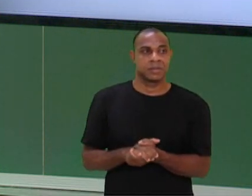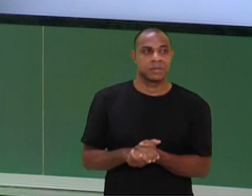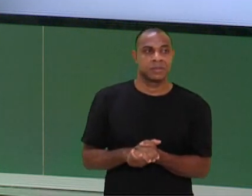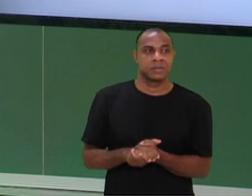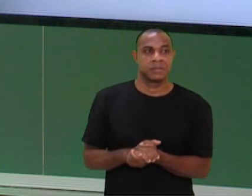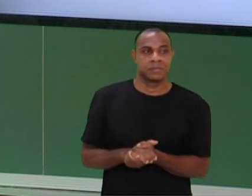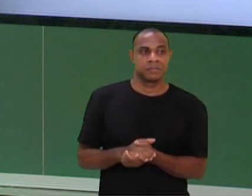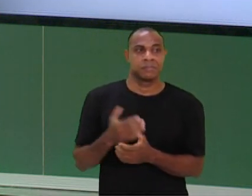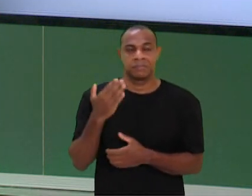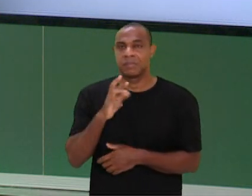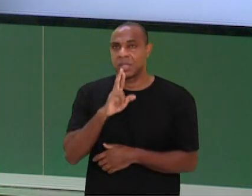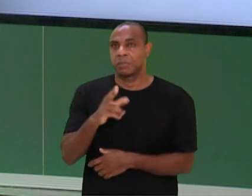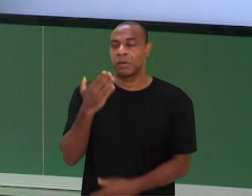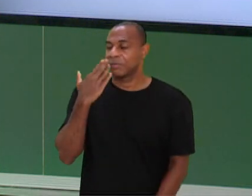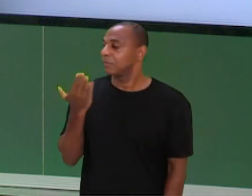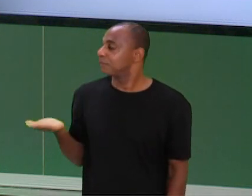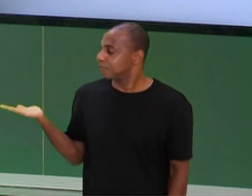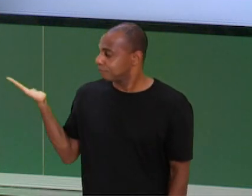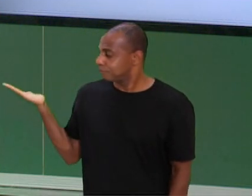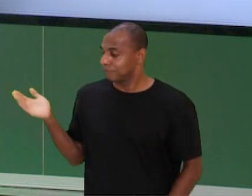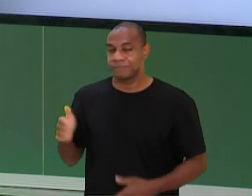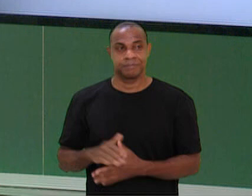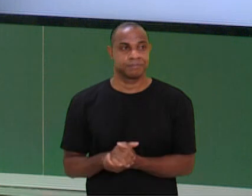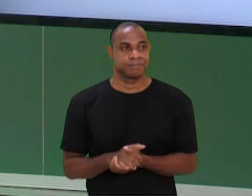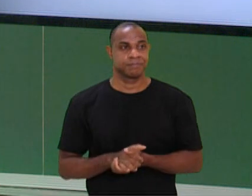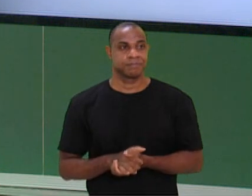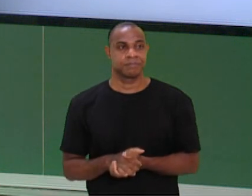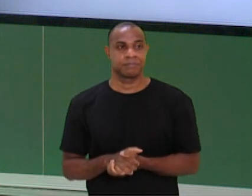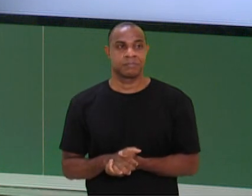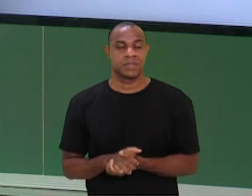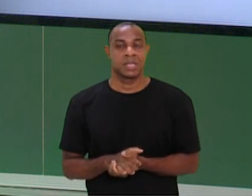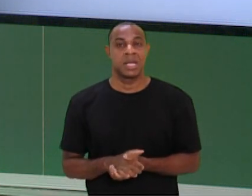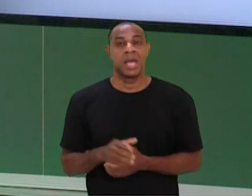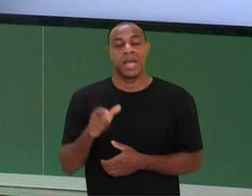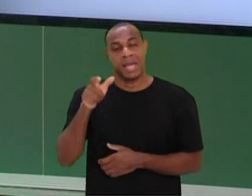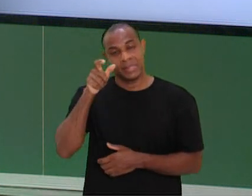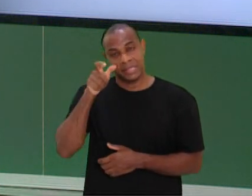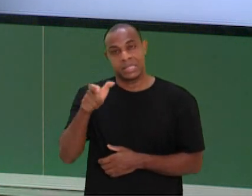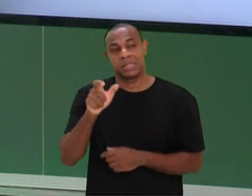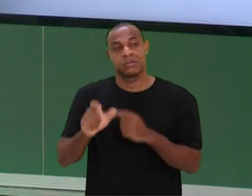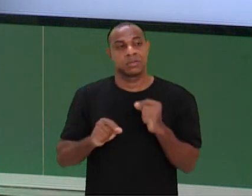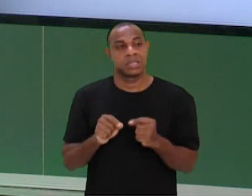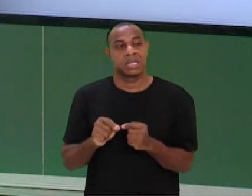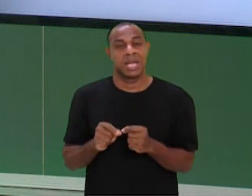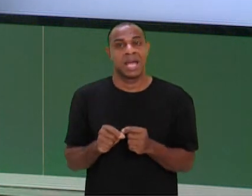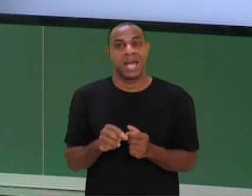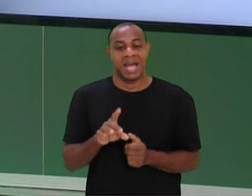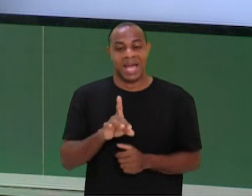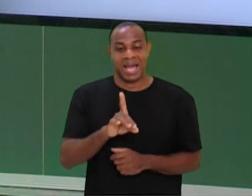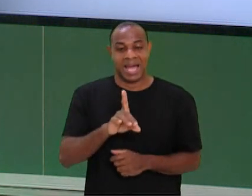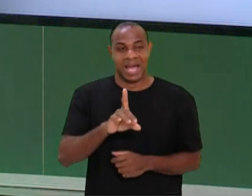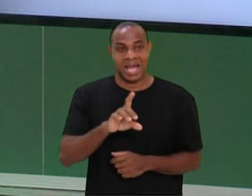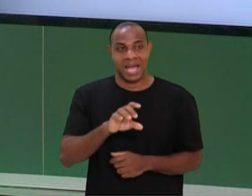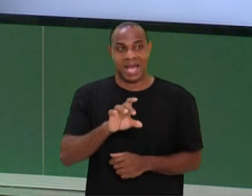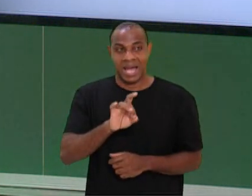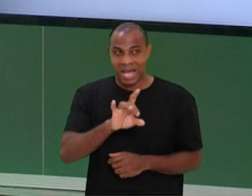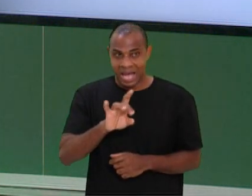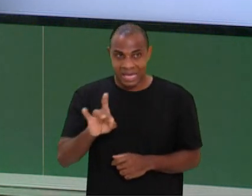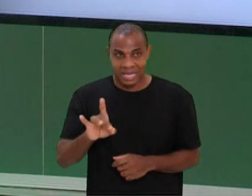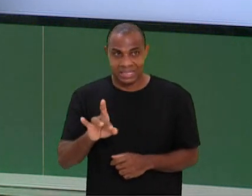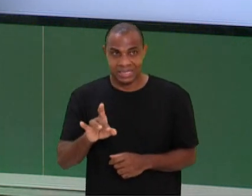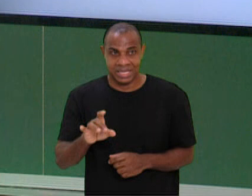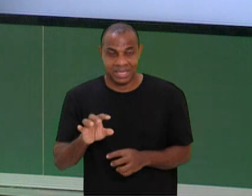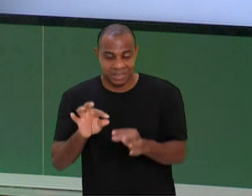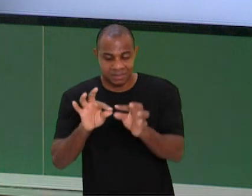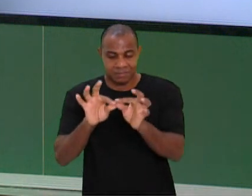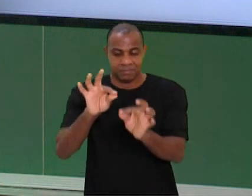ou pascals. Tá aí. Uma coisa interessante é que a cada 10 metros na água aumenta